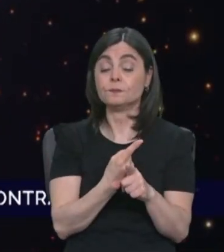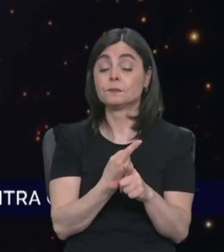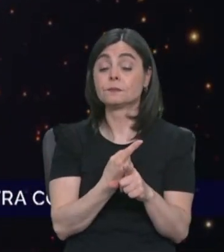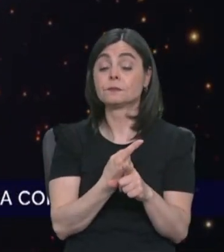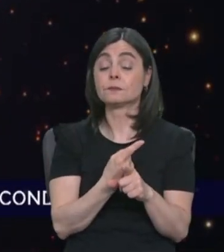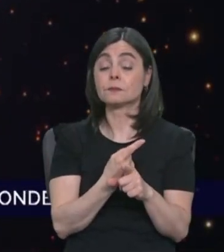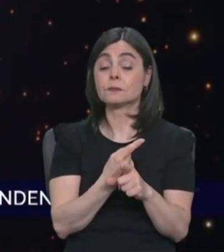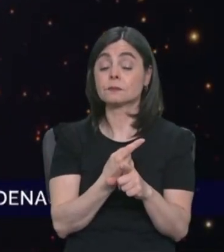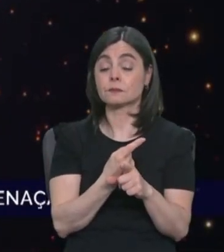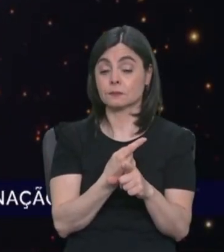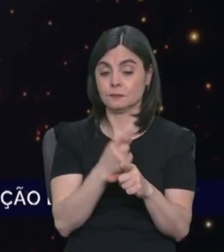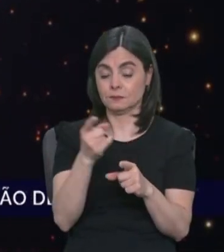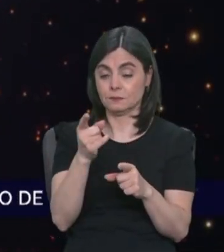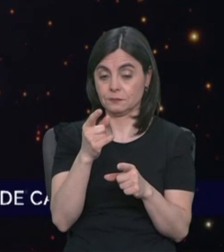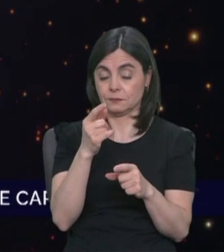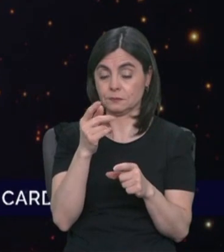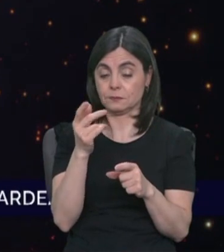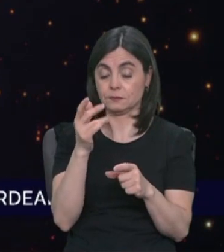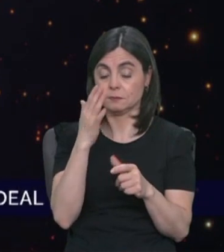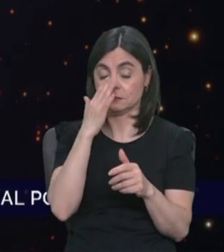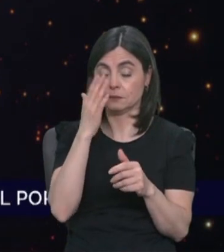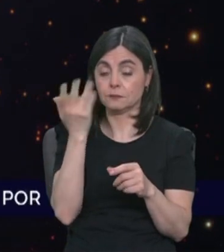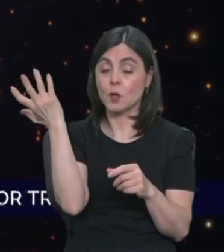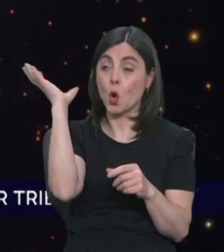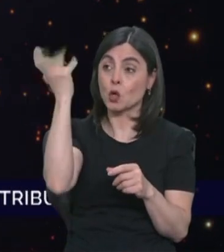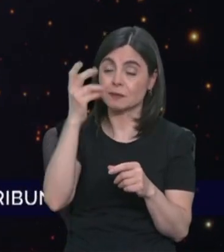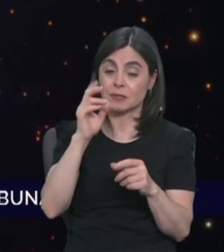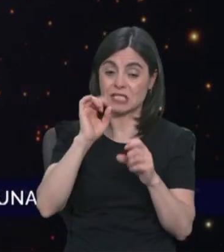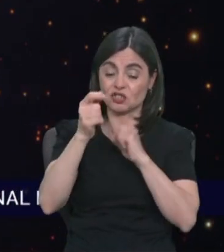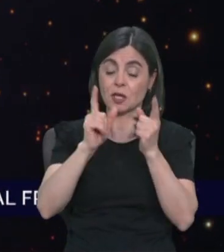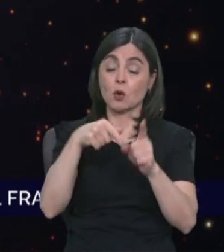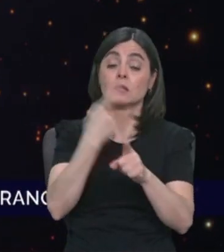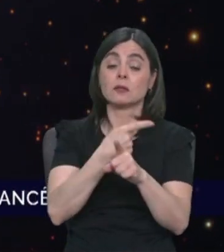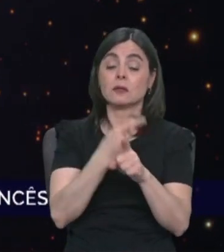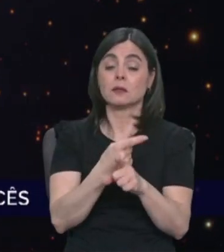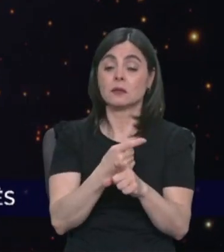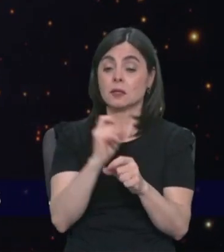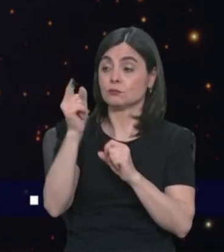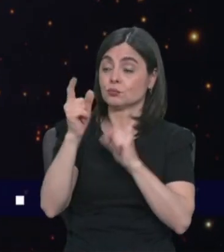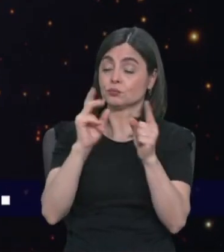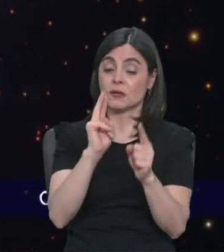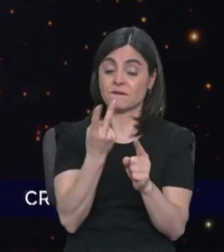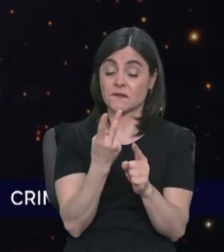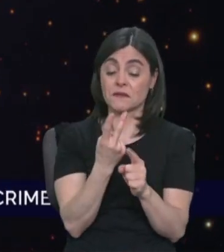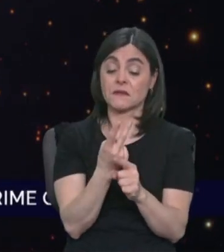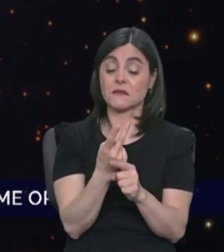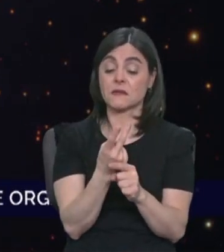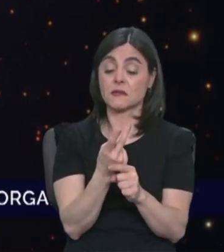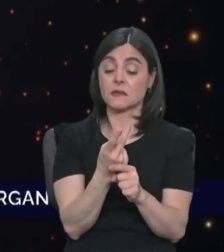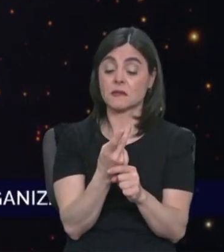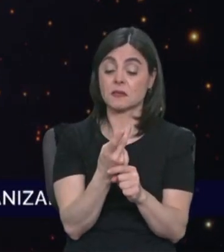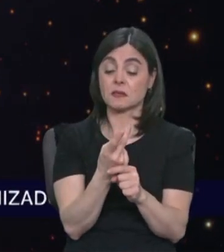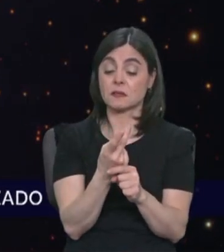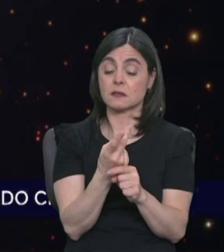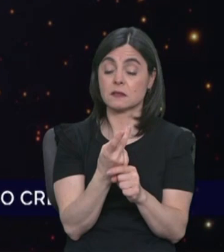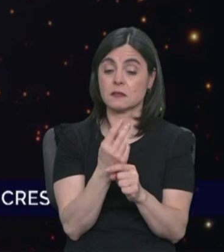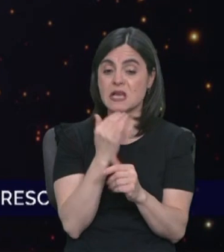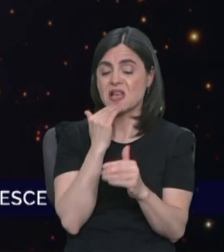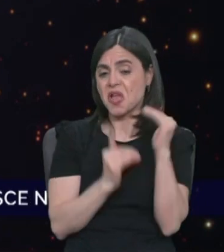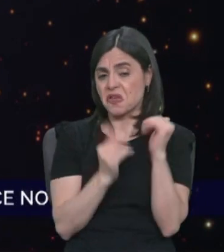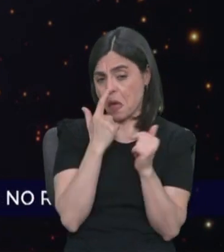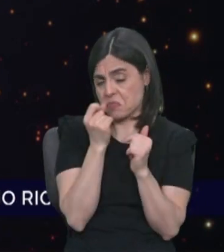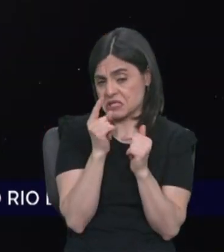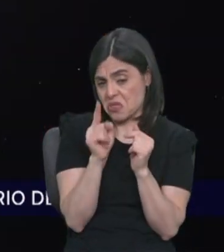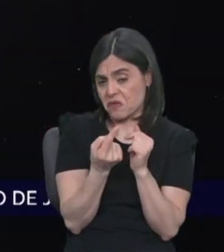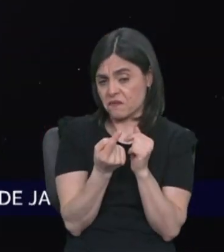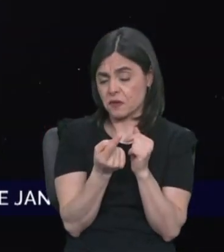drama estelar. O outro elemento é o seguinte, é que são duas estrelas que supostamente deveriam ter idades muito